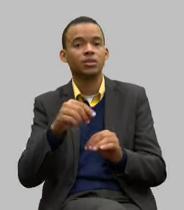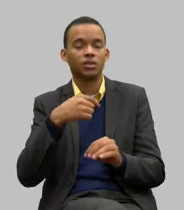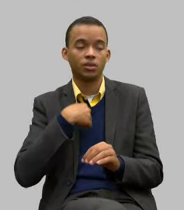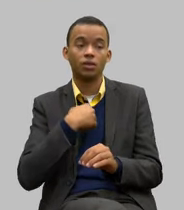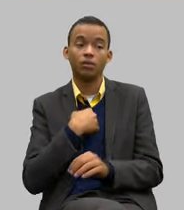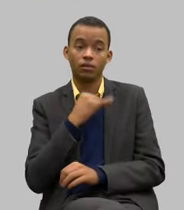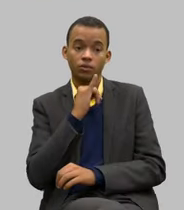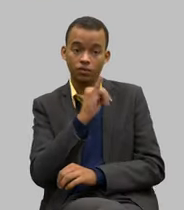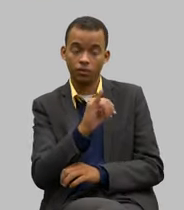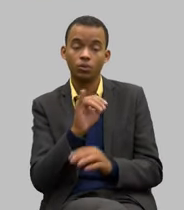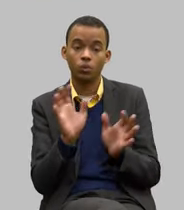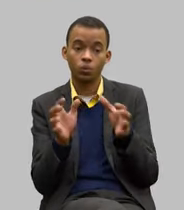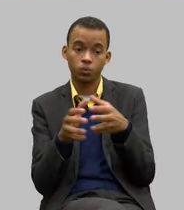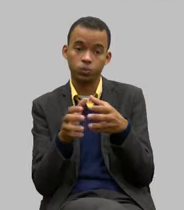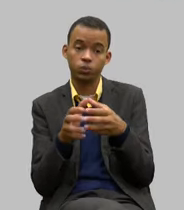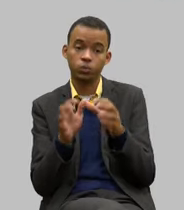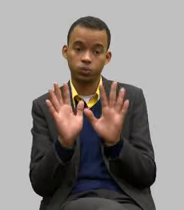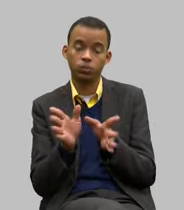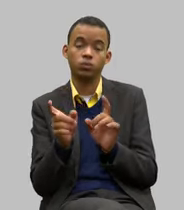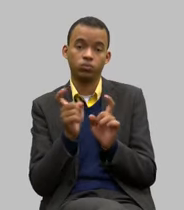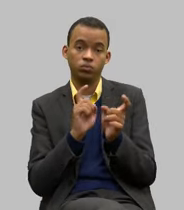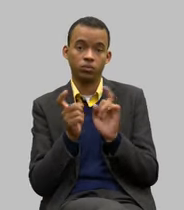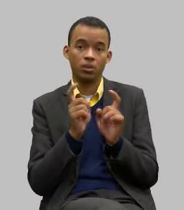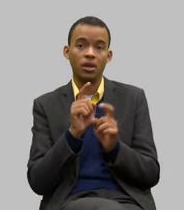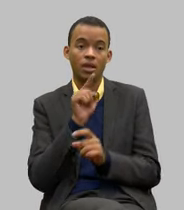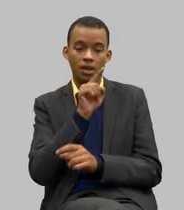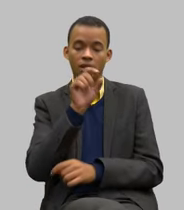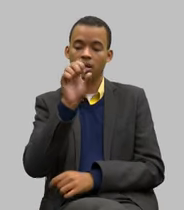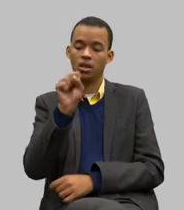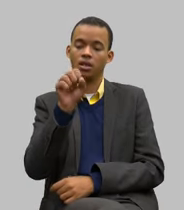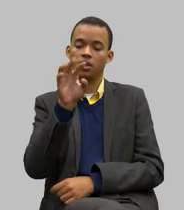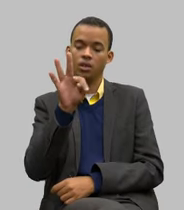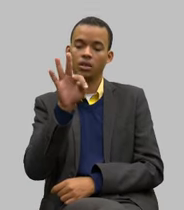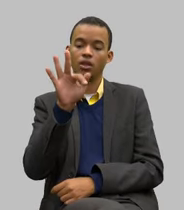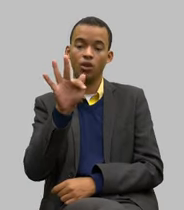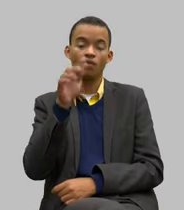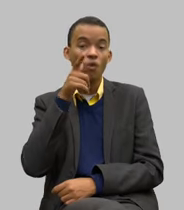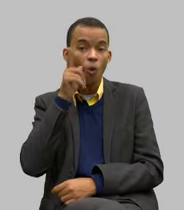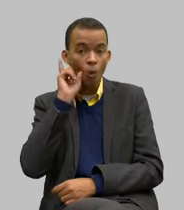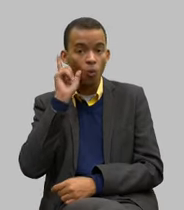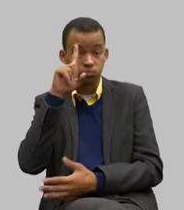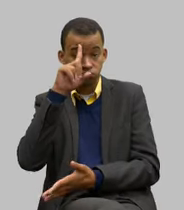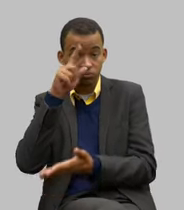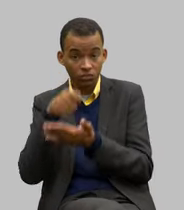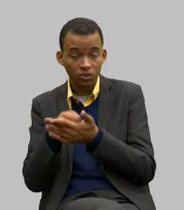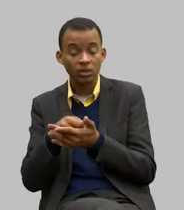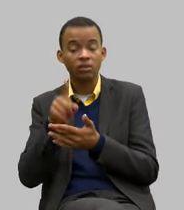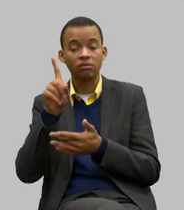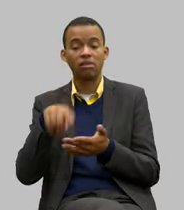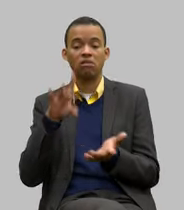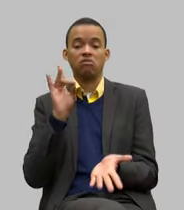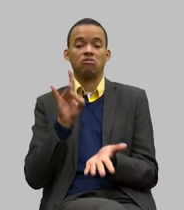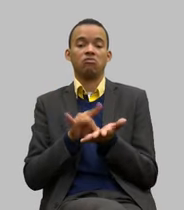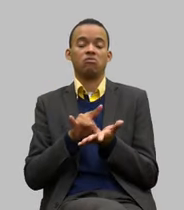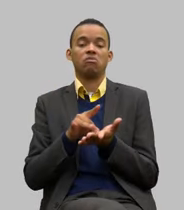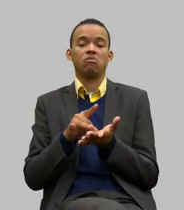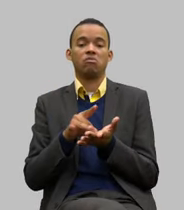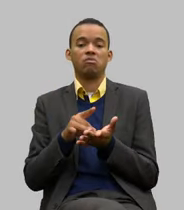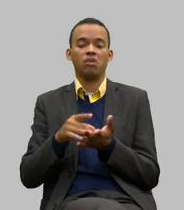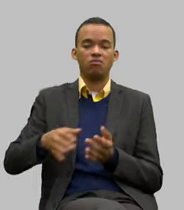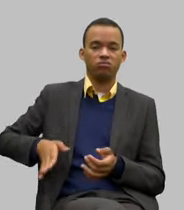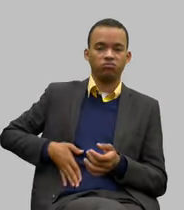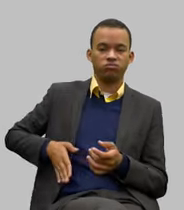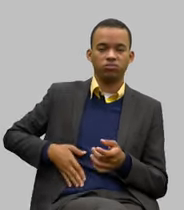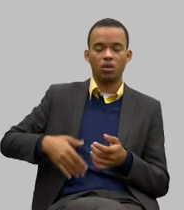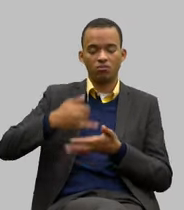ontem na comissão e repito a decisão do STF ontem ela oficializa o tráfico de drogas no Brasil mas será